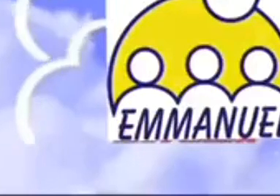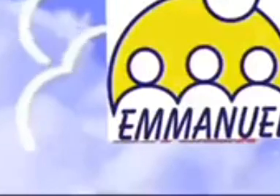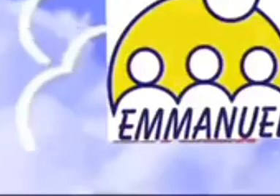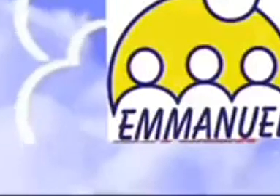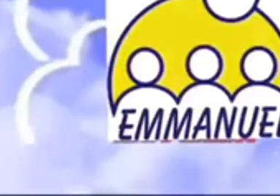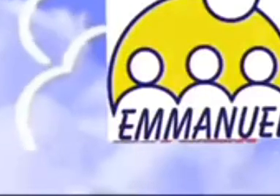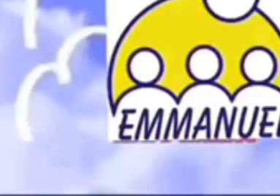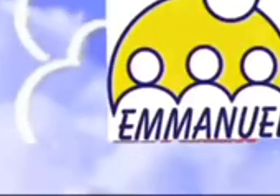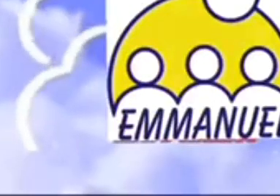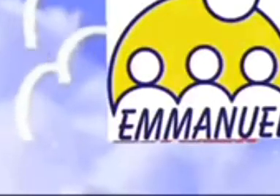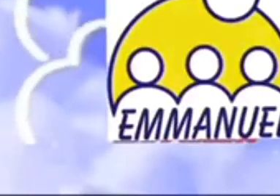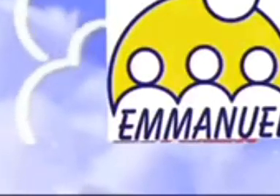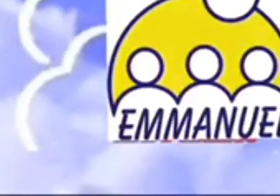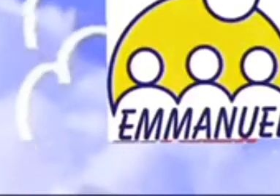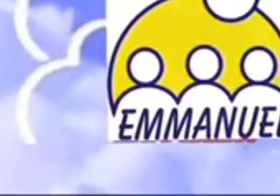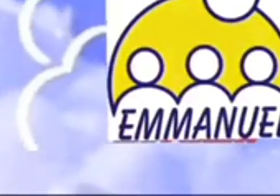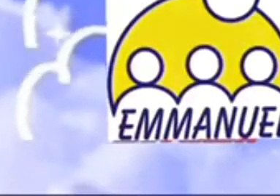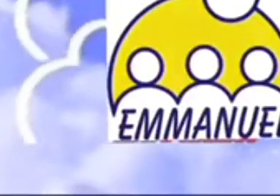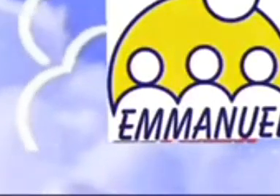o